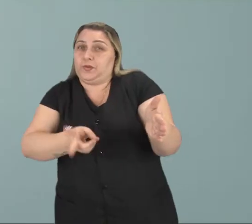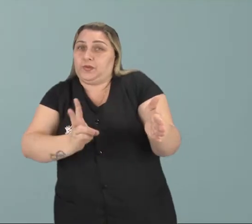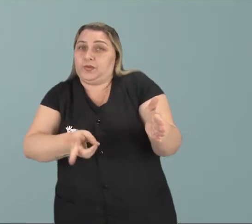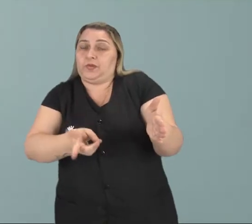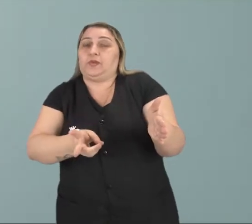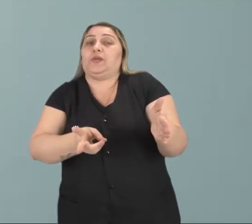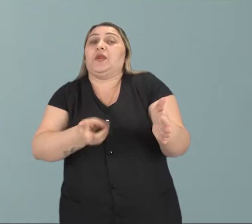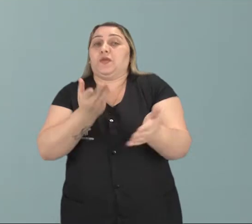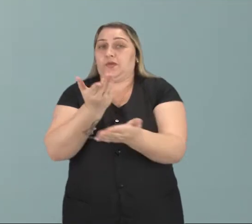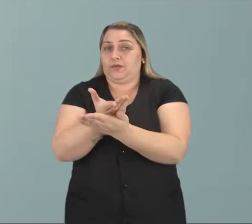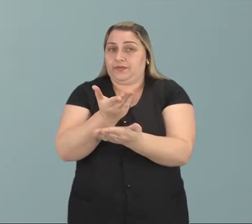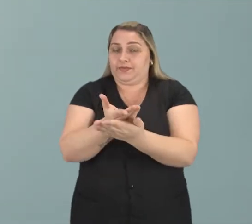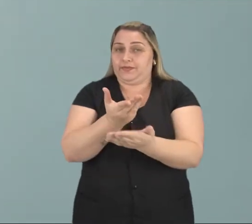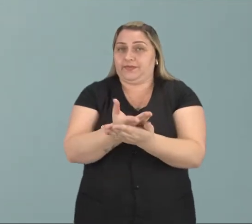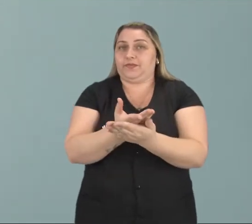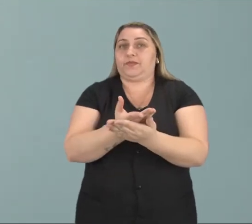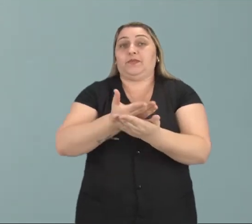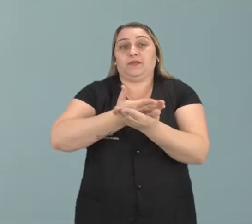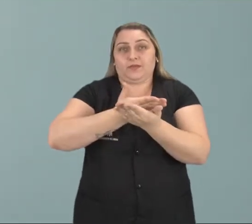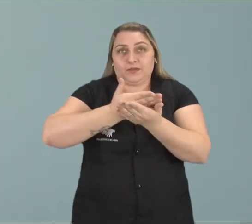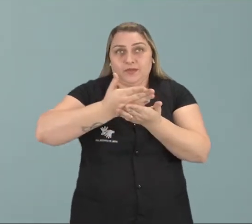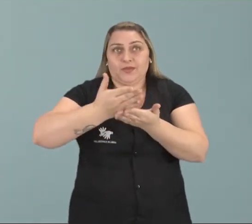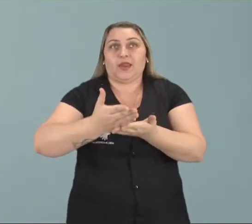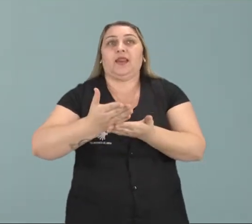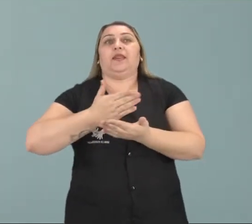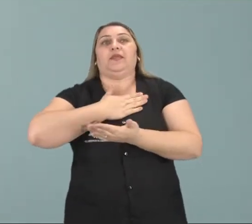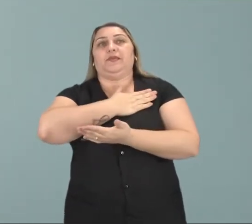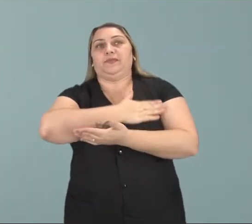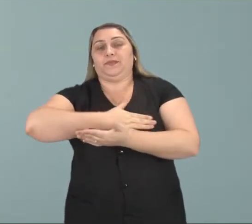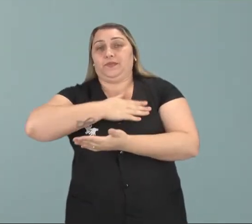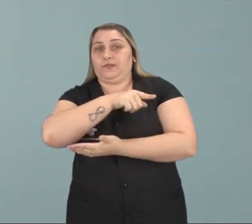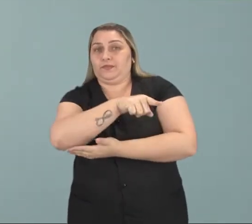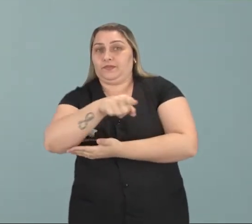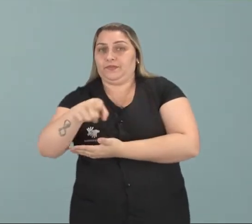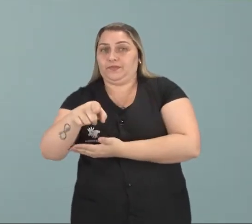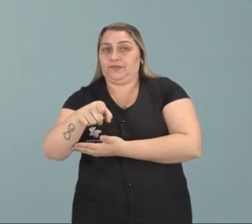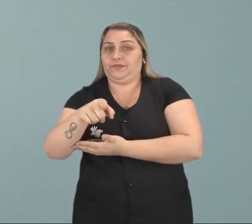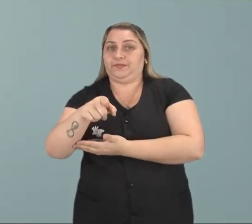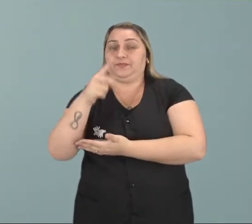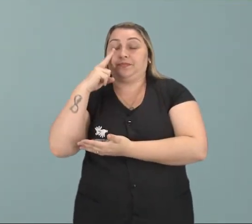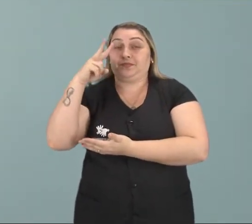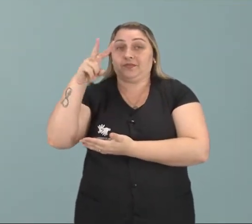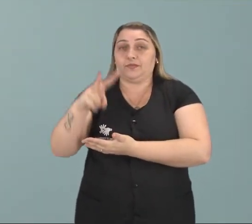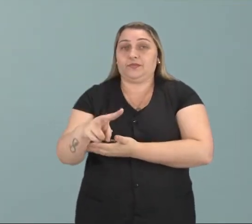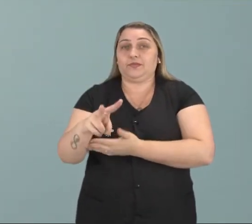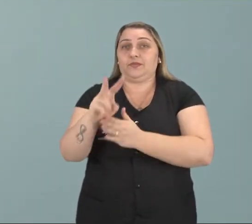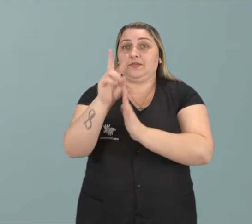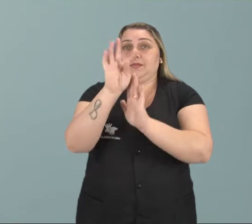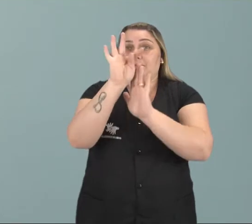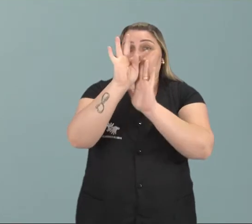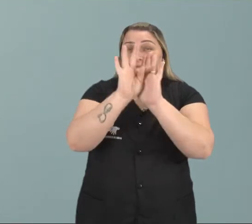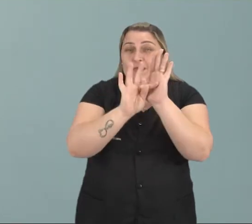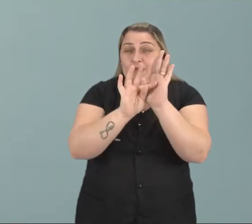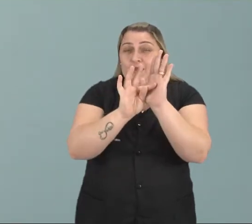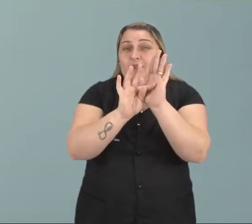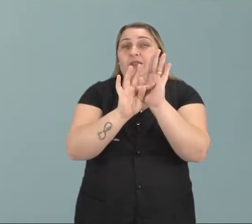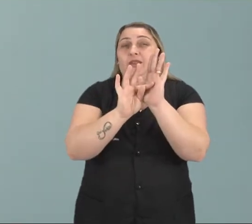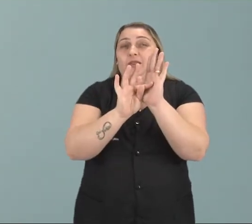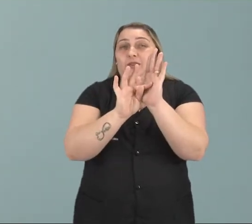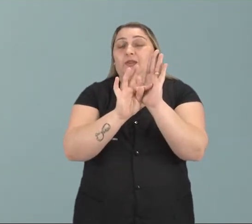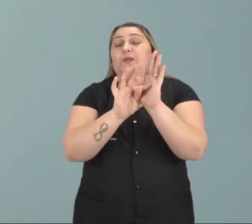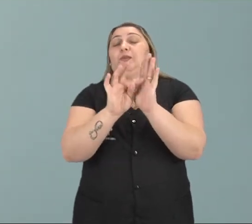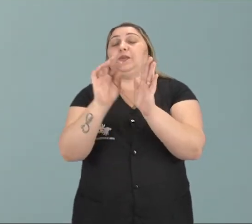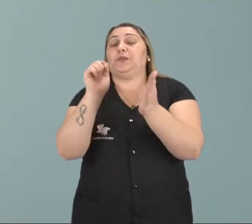gente costuma estudar. Para iniciar, eu gostaria que vocês atentassem para esse pequeno trecho de um